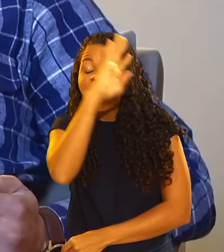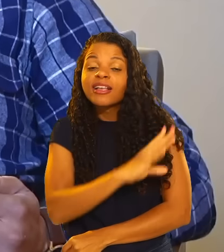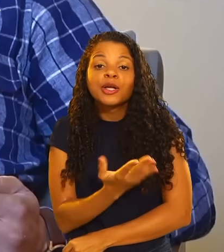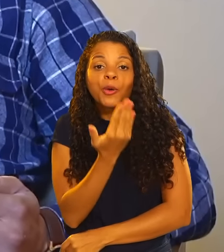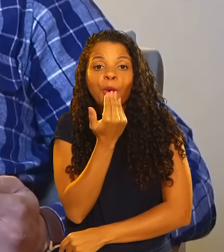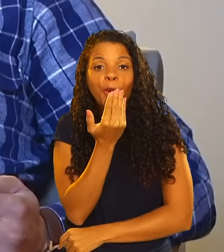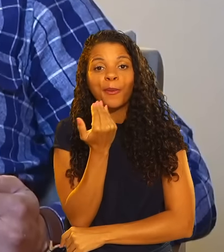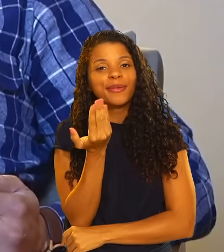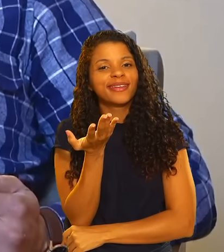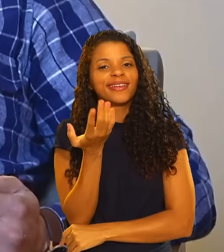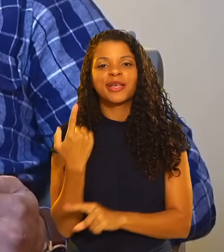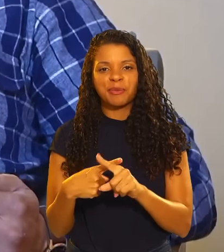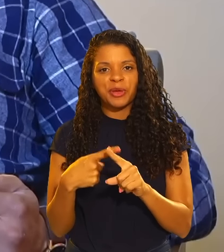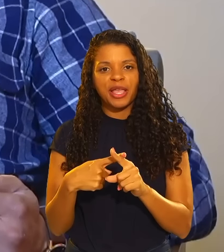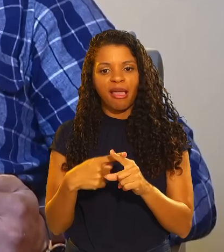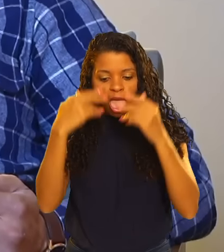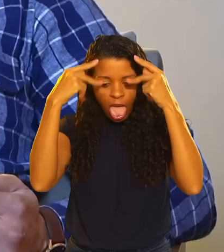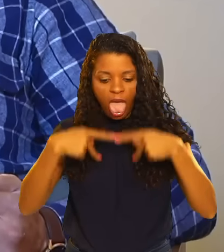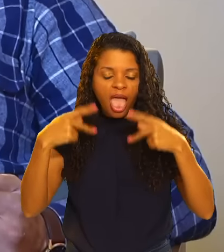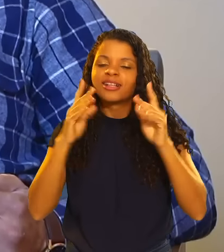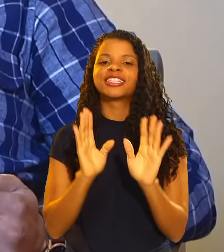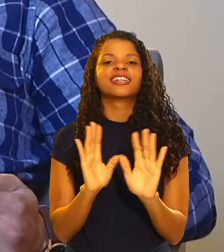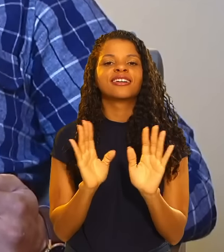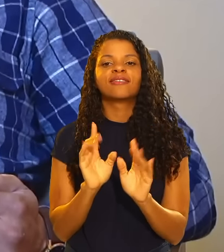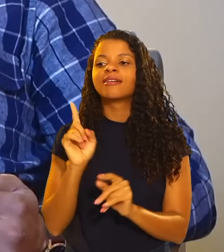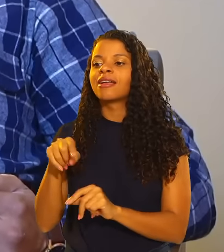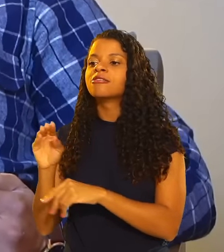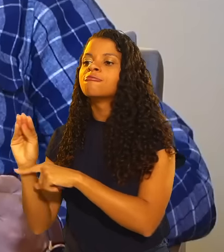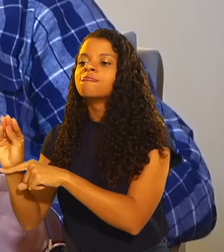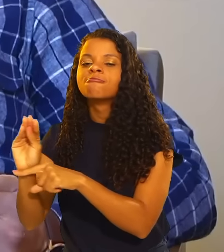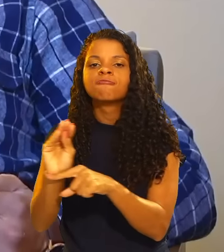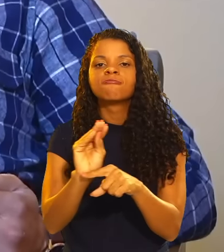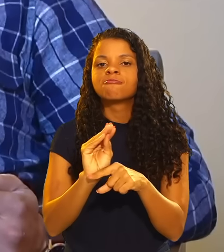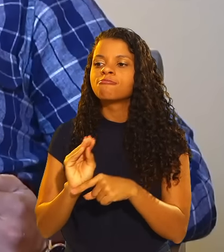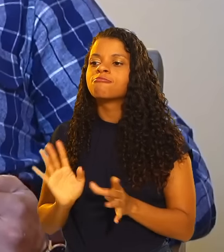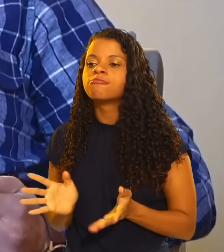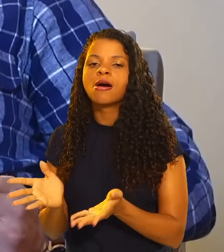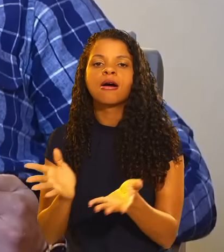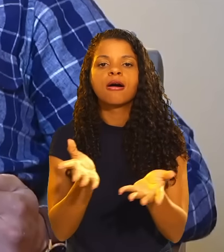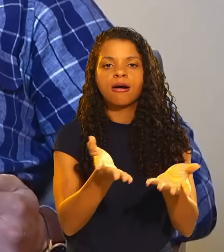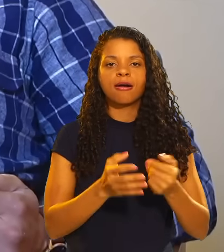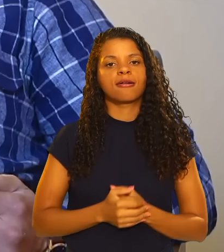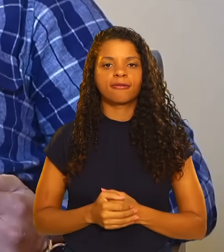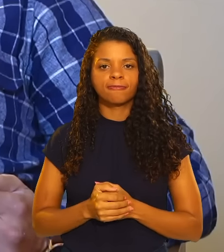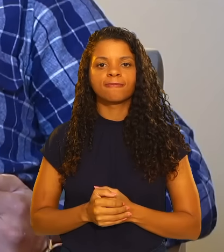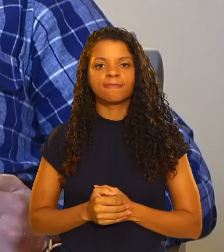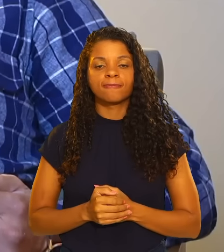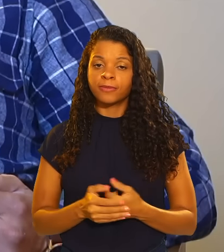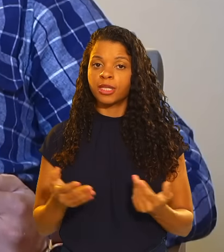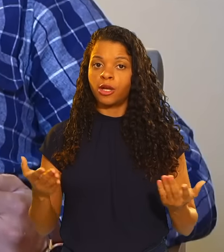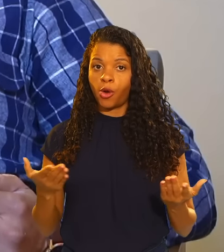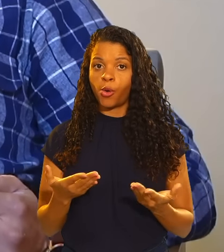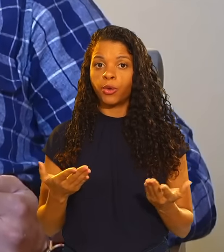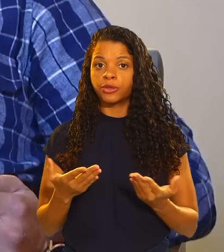mesmo, e sim com o próximo, de levar a salvação. Porque imagina, hoje o que a gente vê que está à nossa volta de coisas